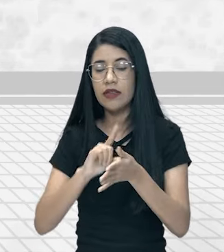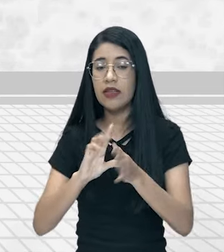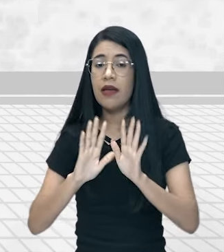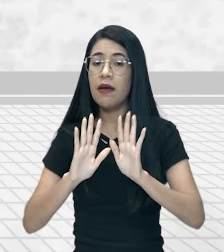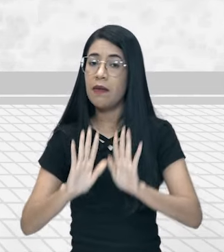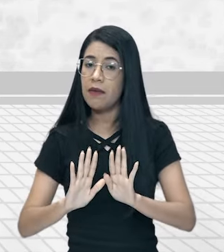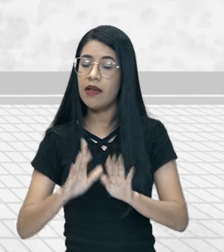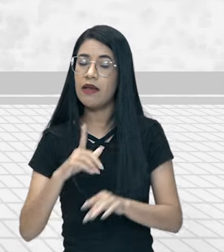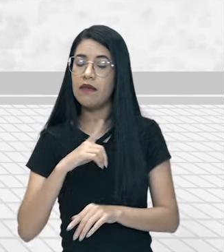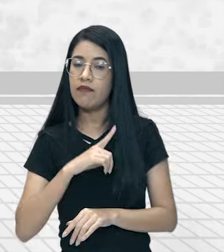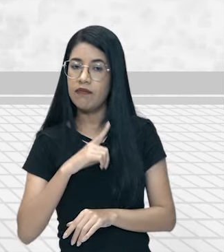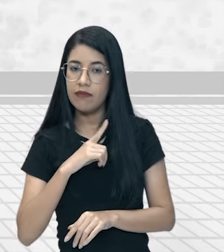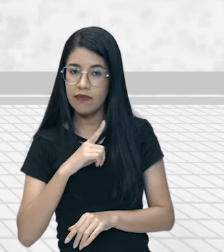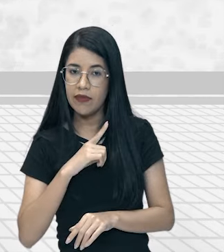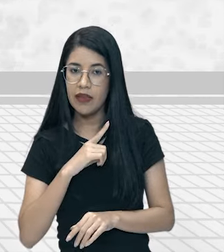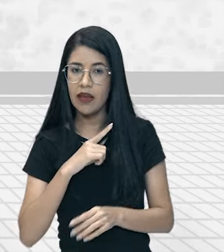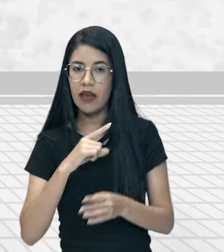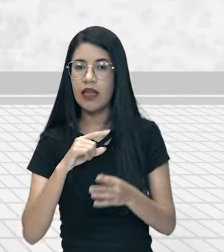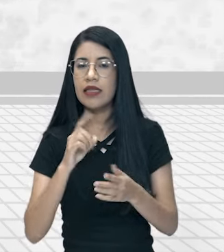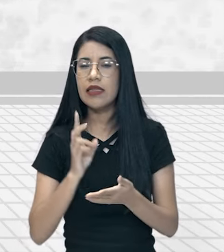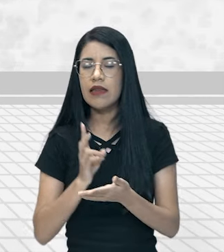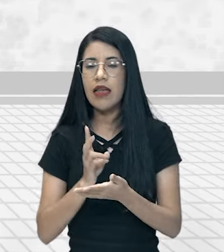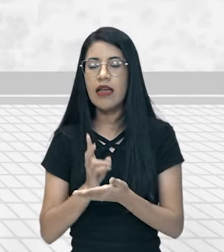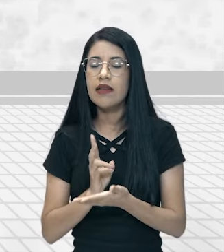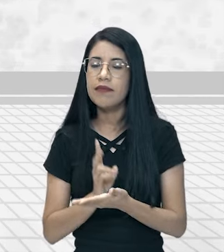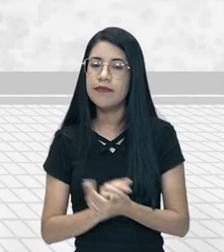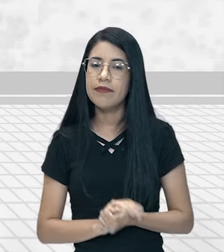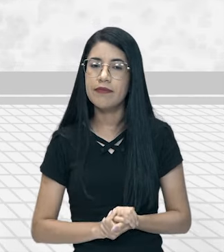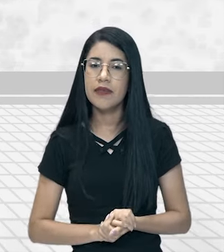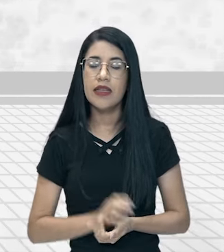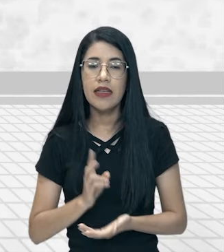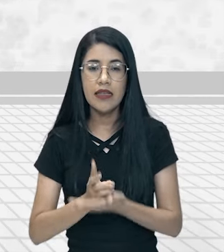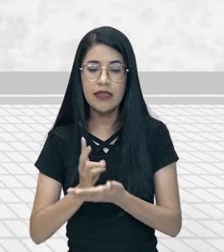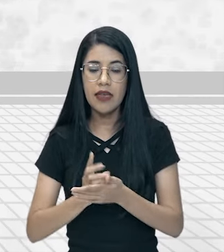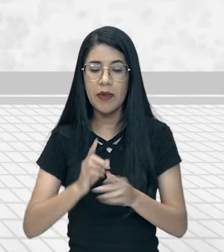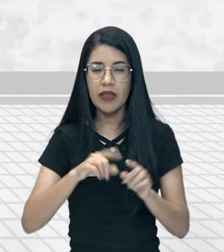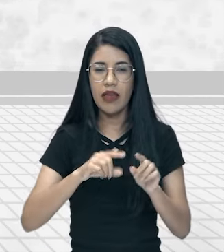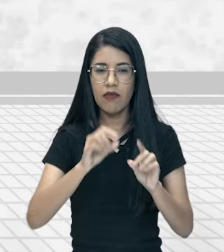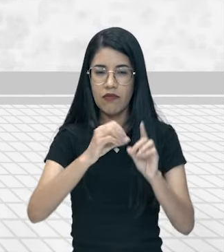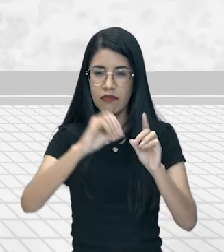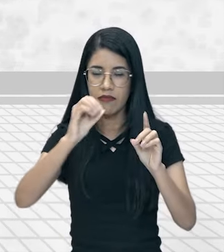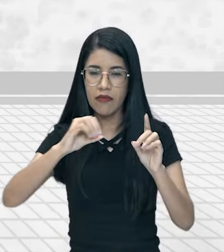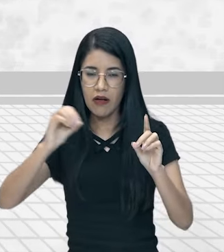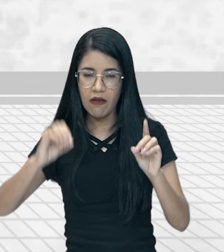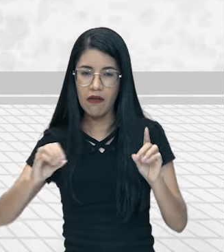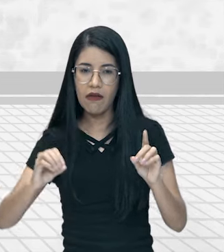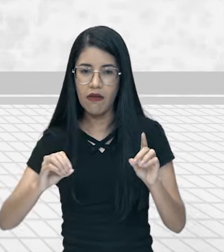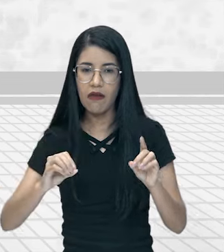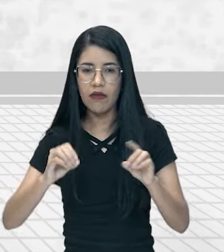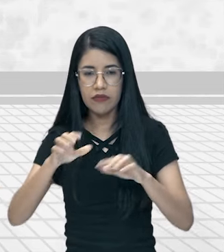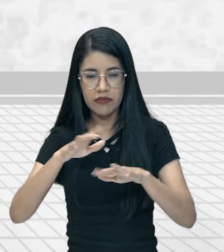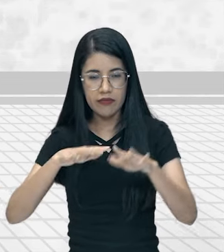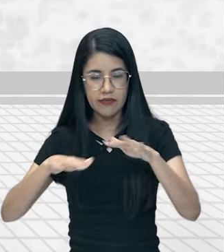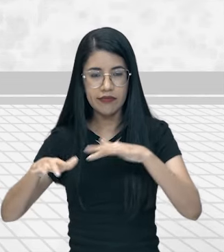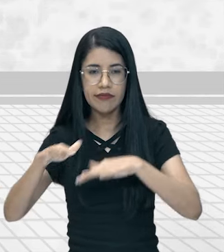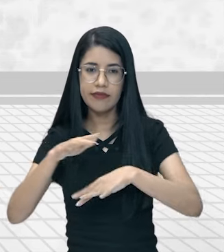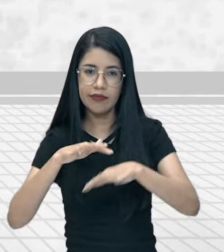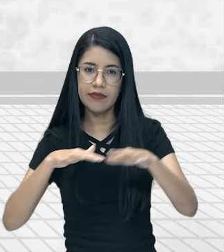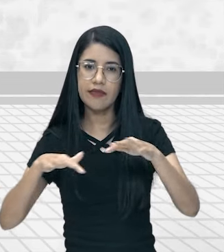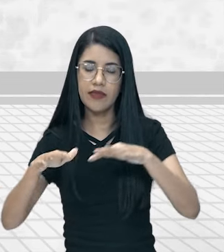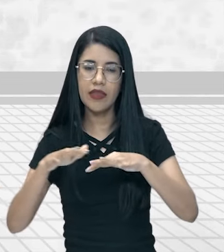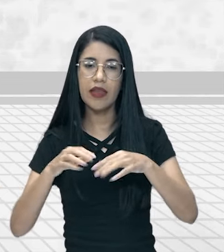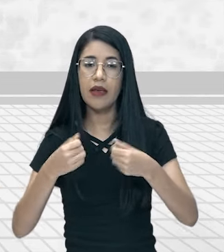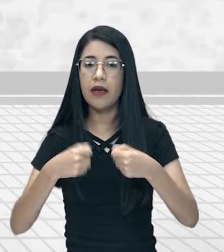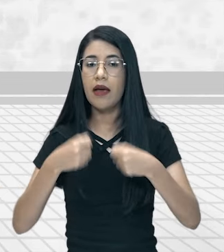ter, toda vez que eu tiver uma onda, que é uma perturbação,